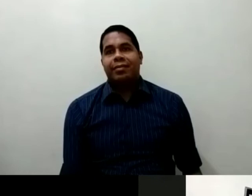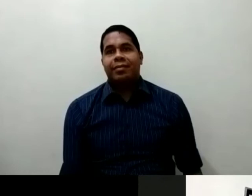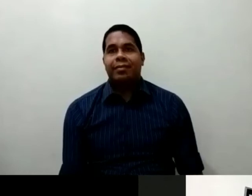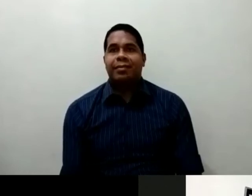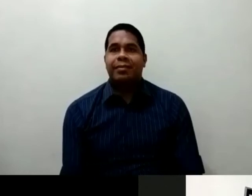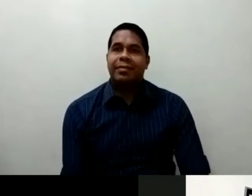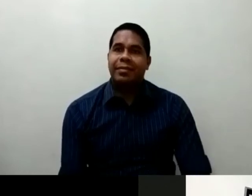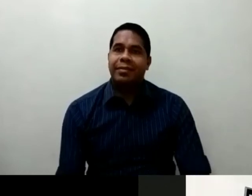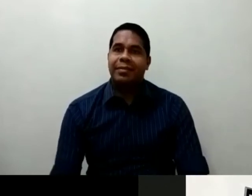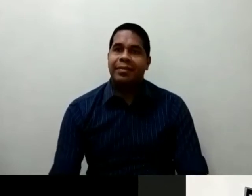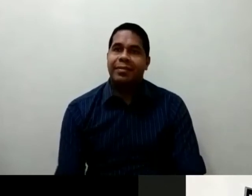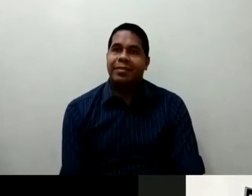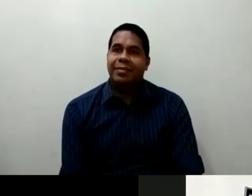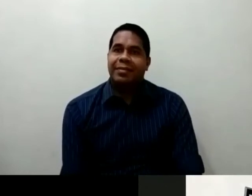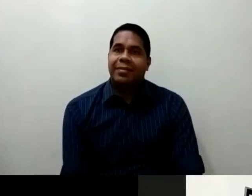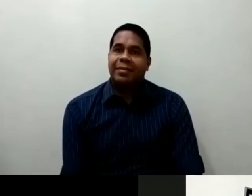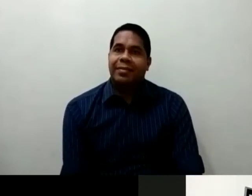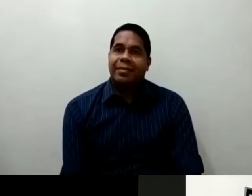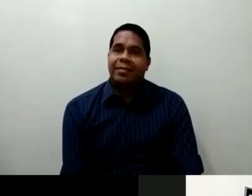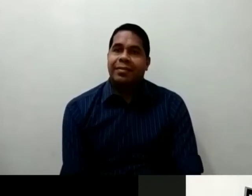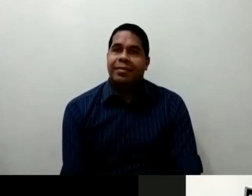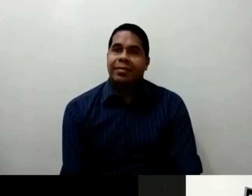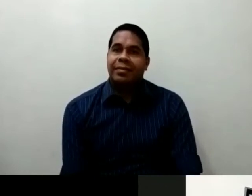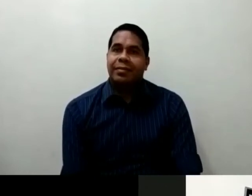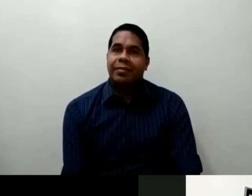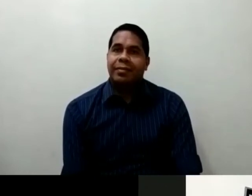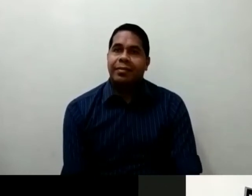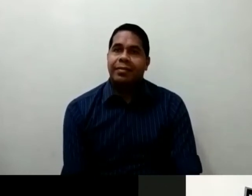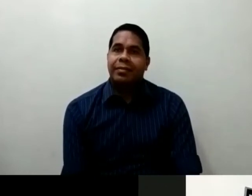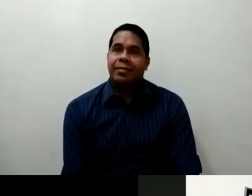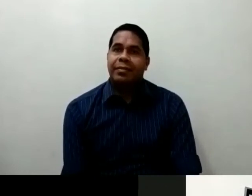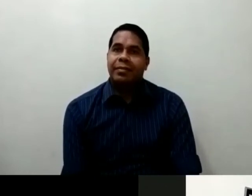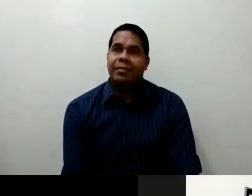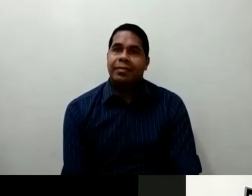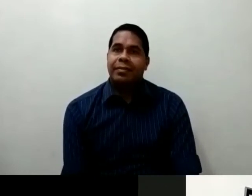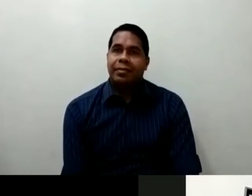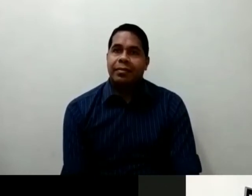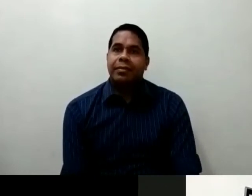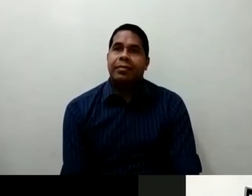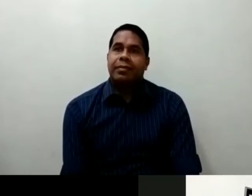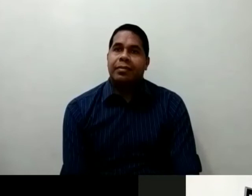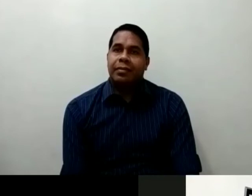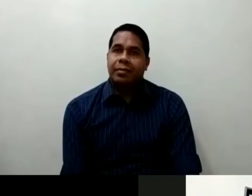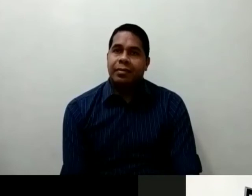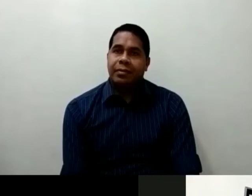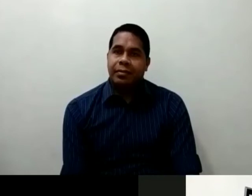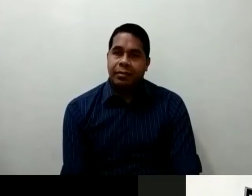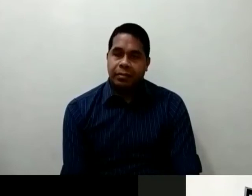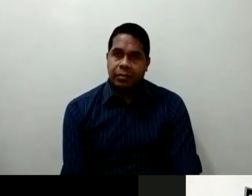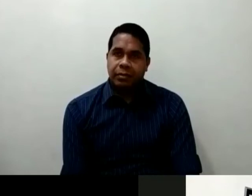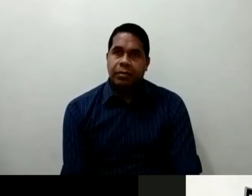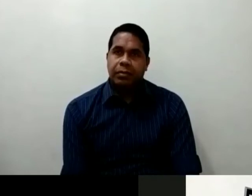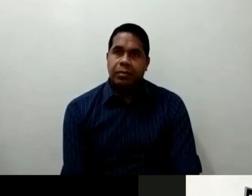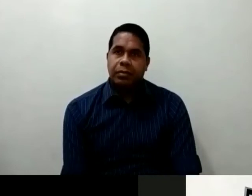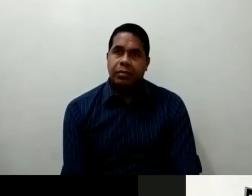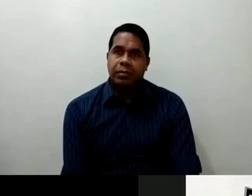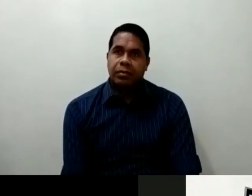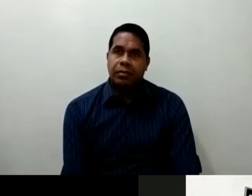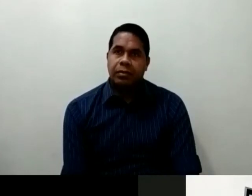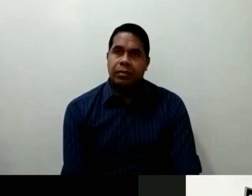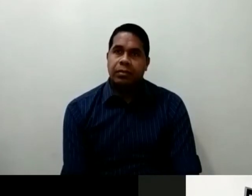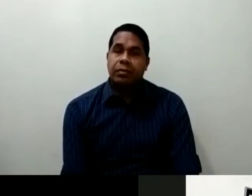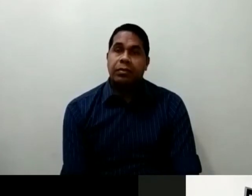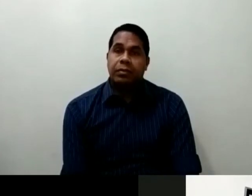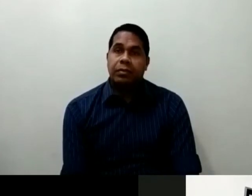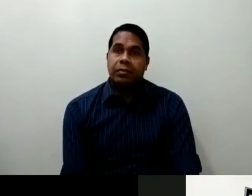com a cabeça das pessoas, né? Porque é uma diversidade muito grande de surdos e é um problema dentro de sala de